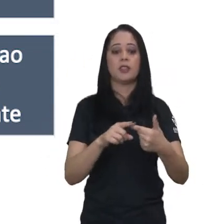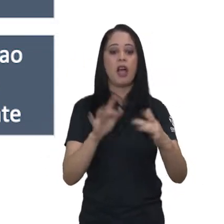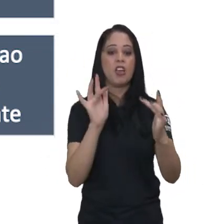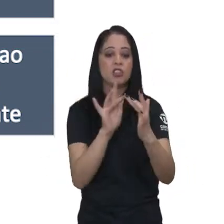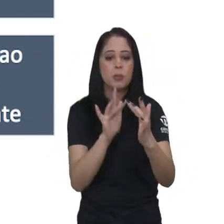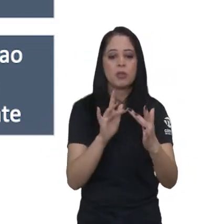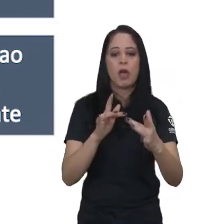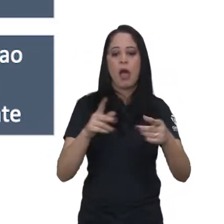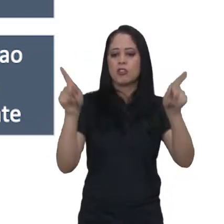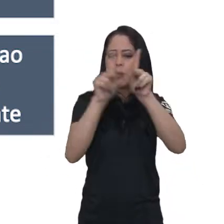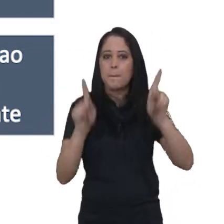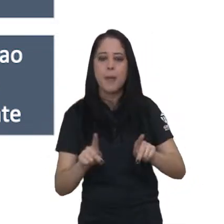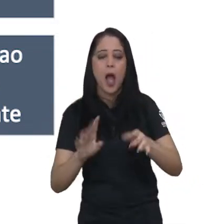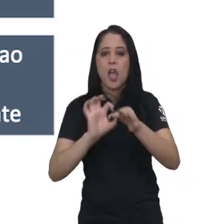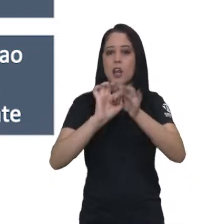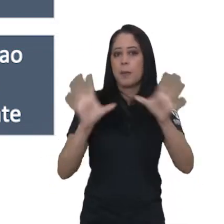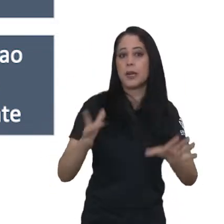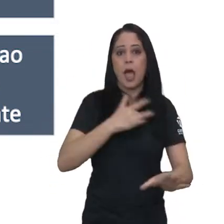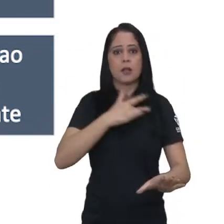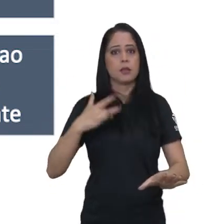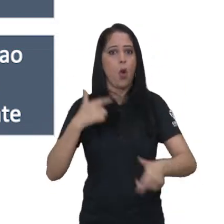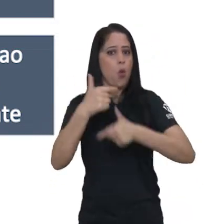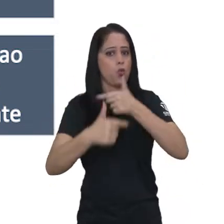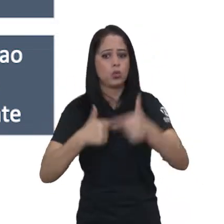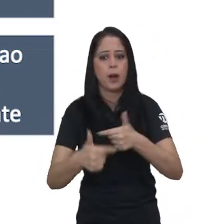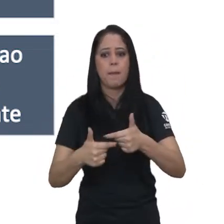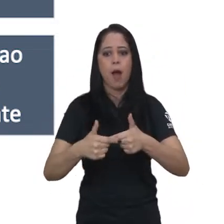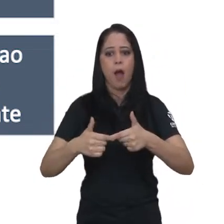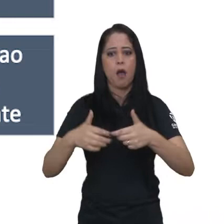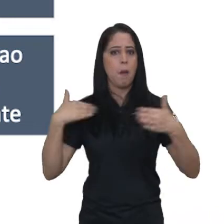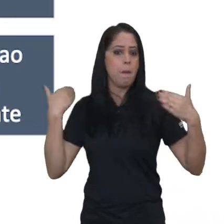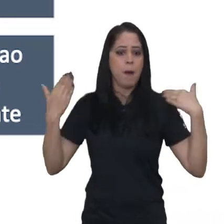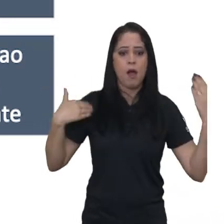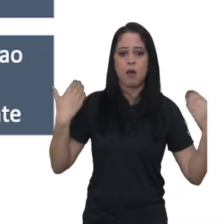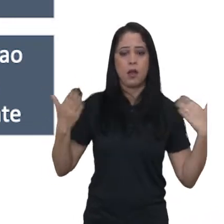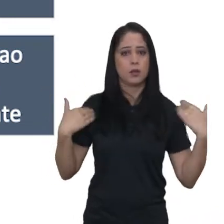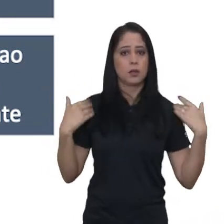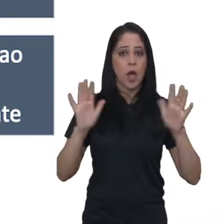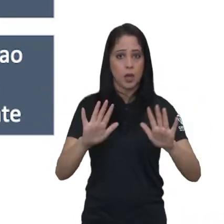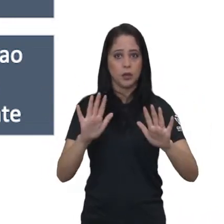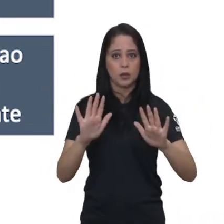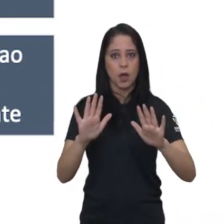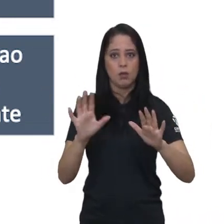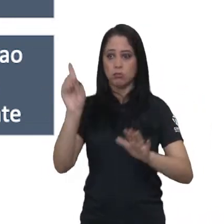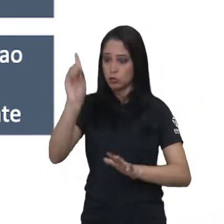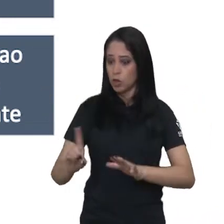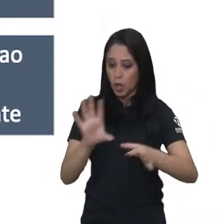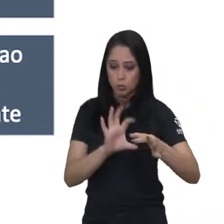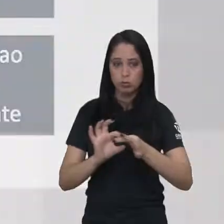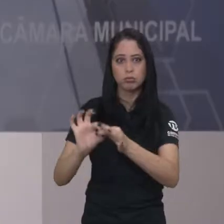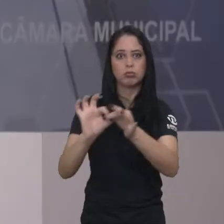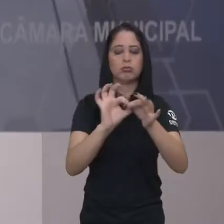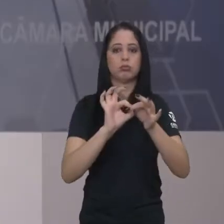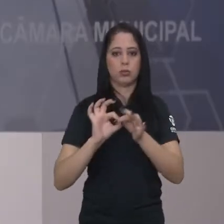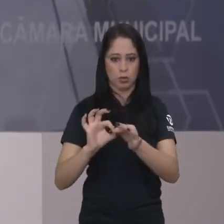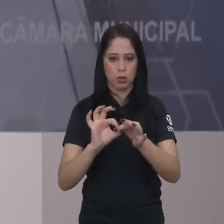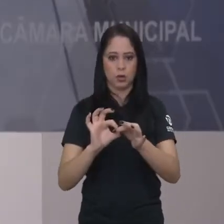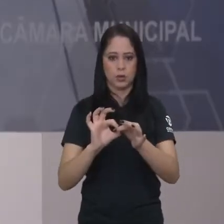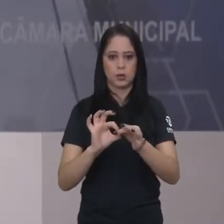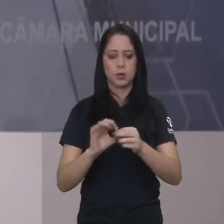à intimidade, à paz, à liberdade, à saúde, ao trabalho, ao lazer. Então, ela se relaciona com todos esses direitos,